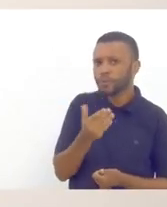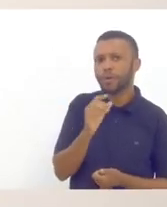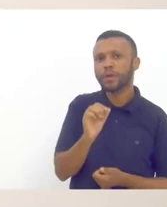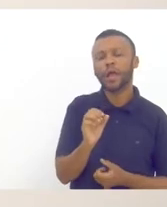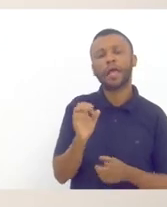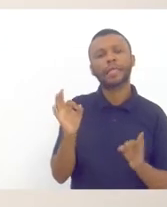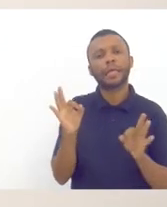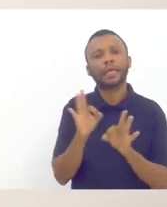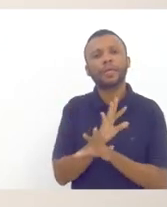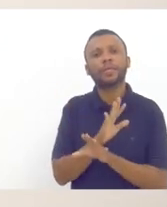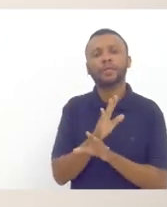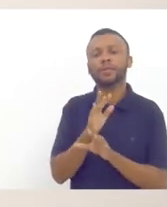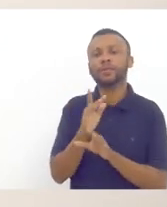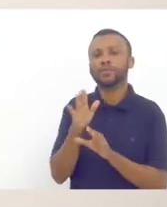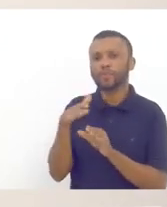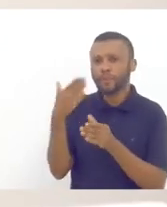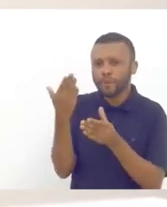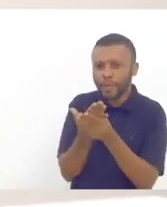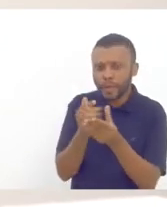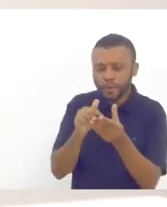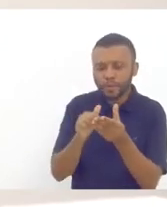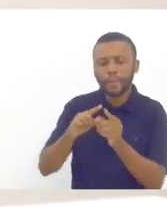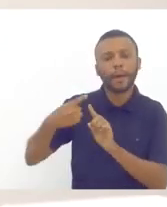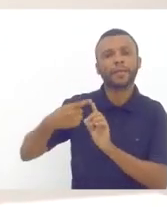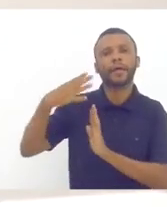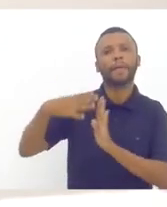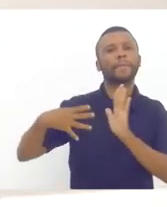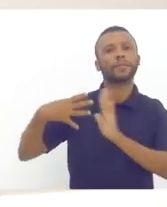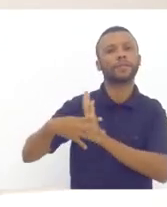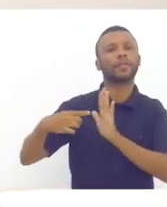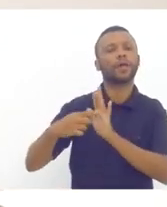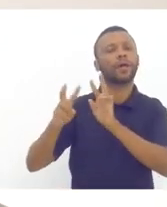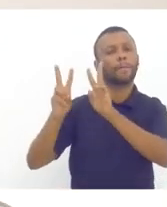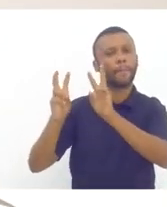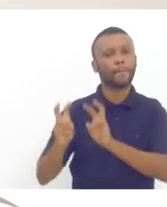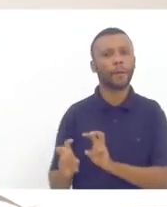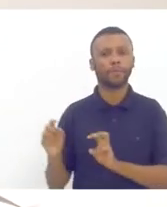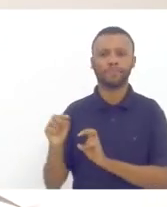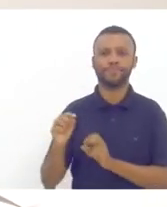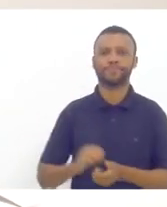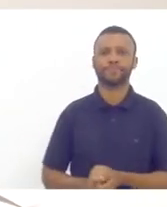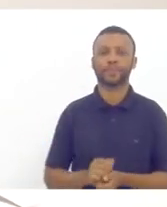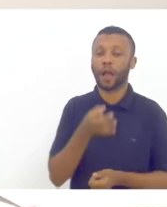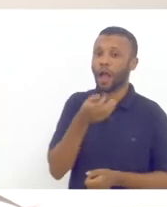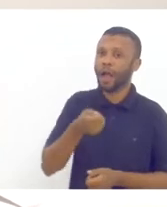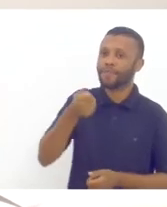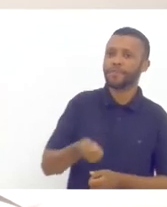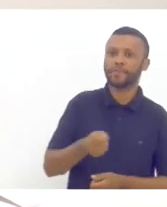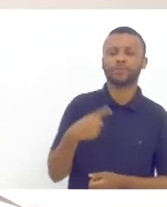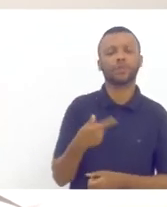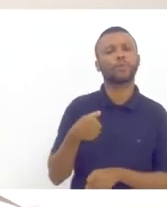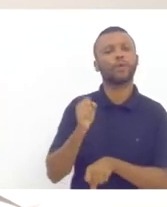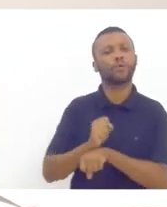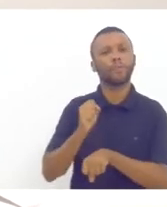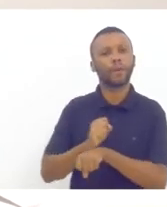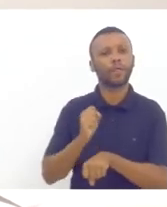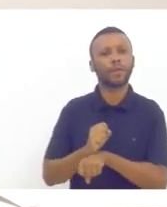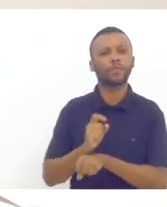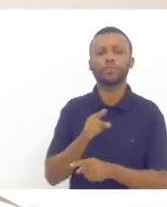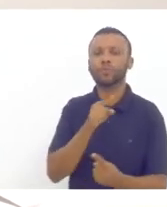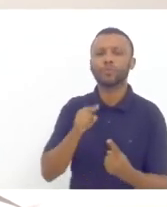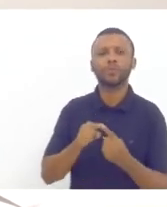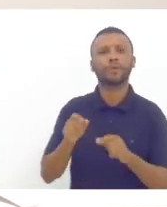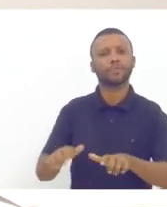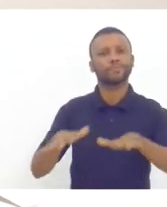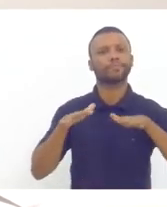íntegra do processo e das planilhas sobre esse caso. Então, a gente né, reafirma que estamos aguardando para que o Parlamento